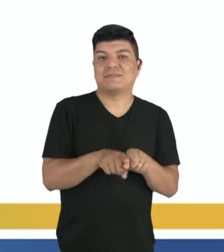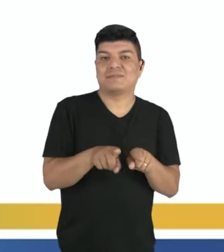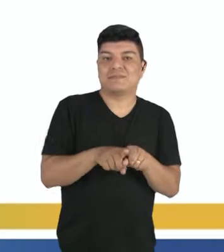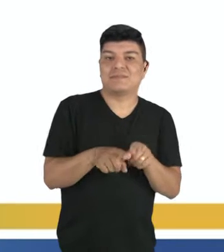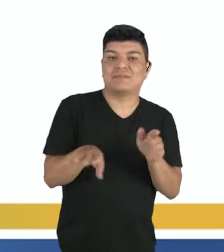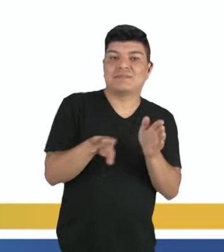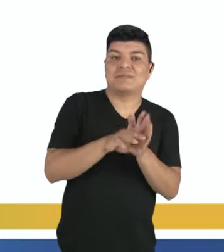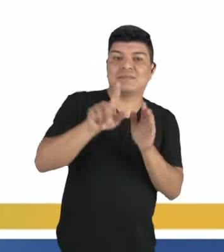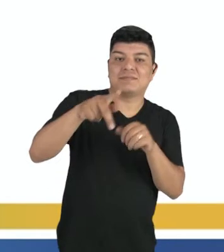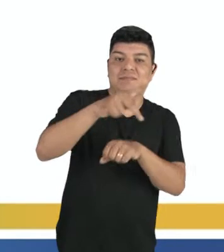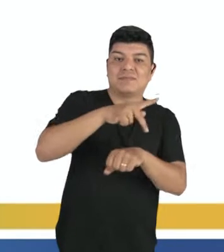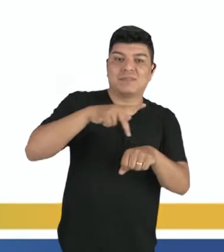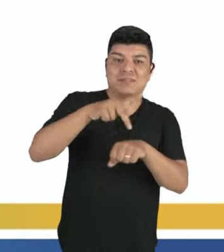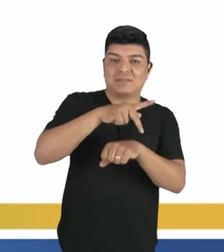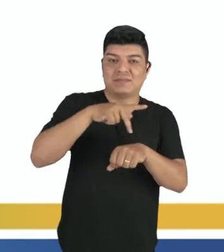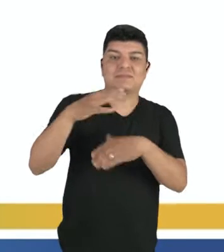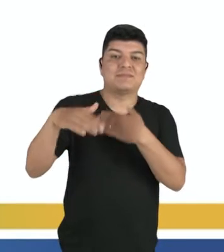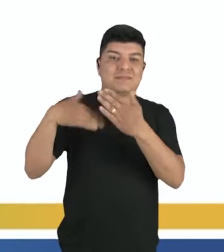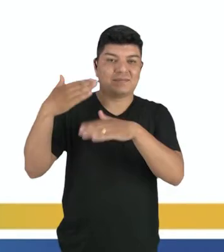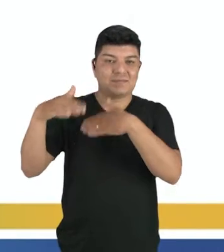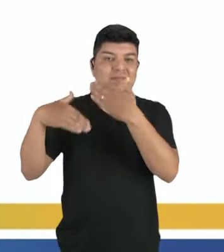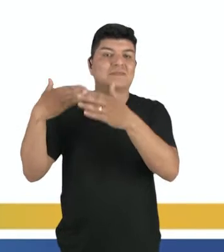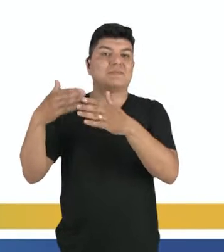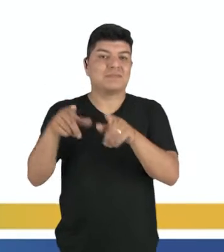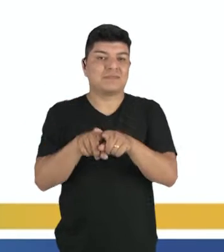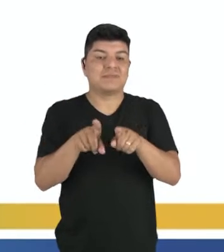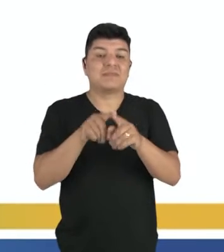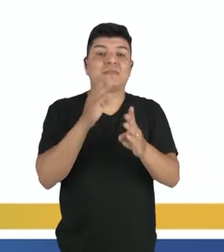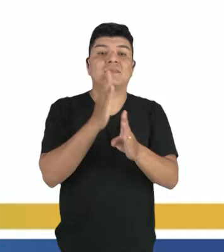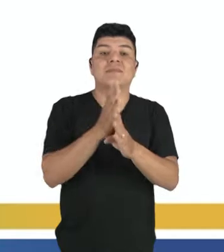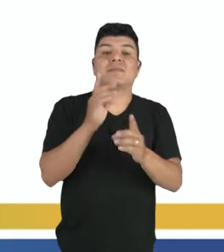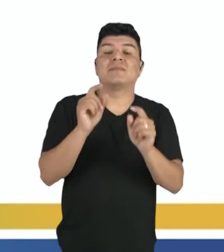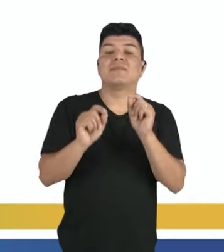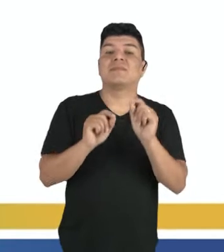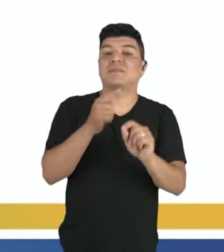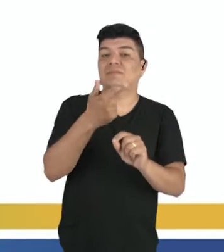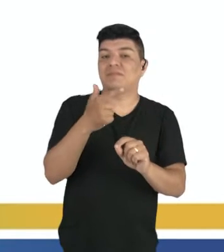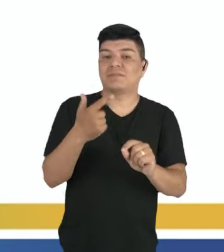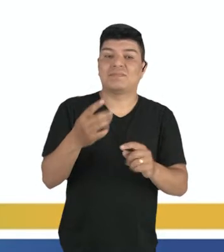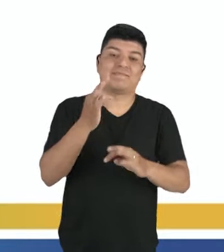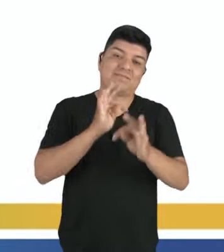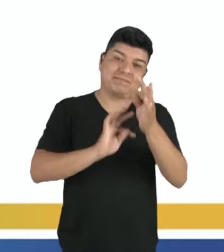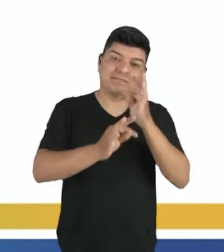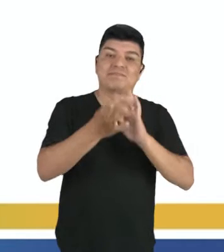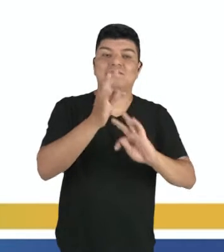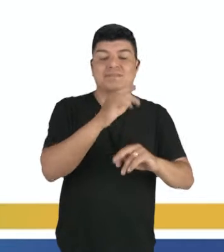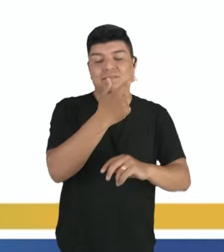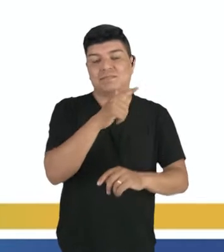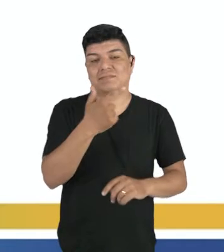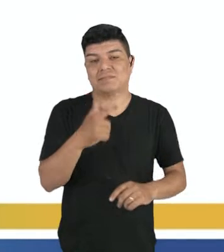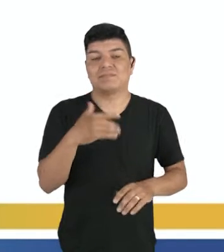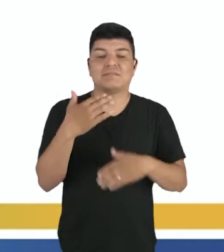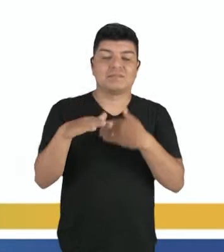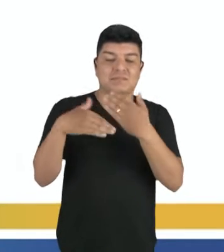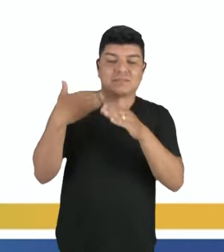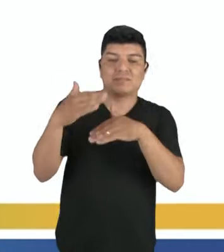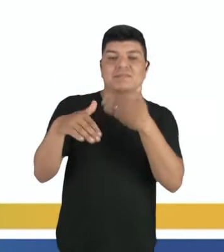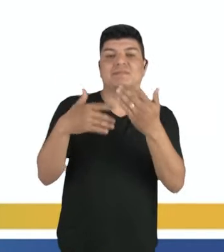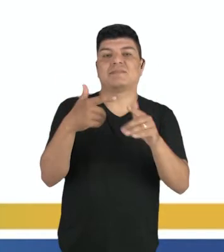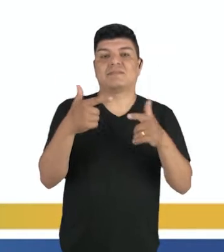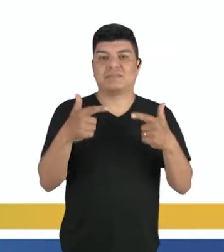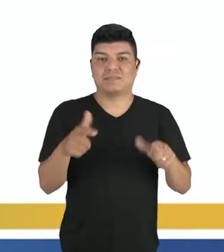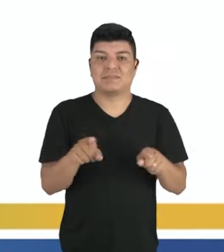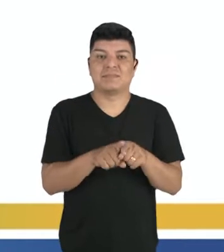demorou a chegar nos demais países subdesenvolvidos. Isto porque não tínhamos tecnologia, não tínhamos